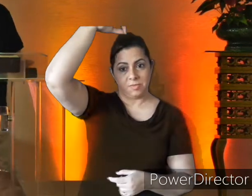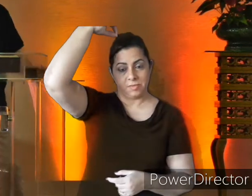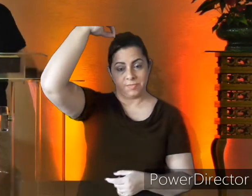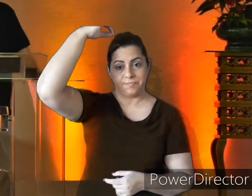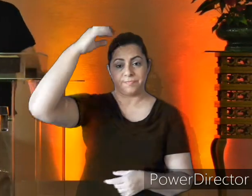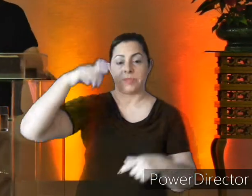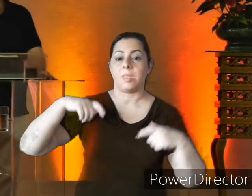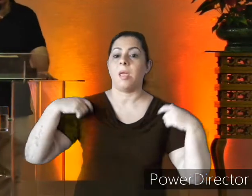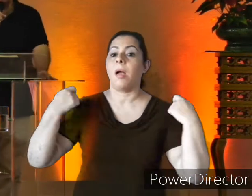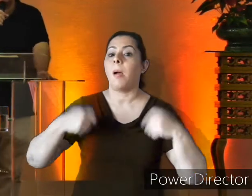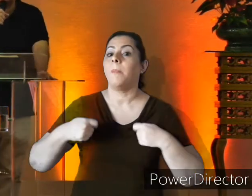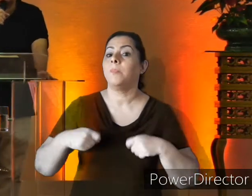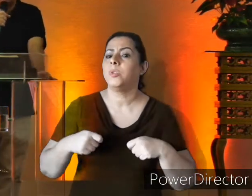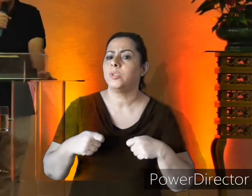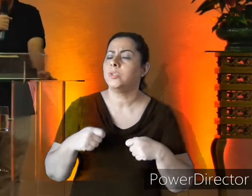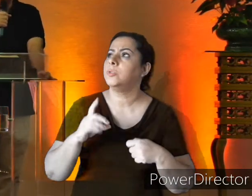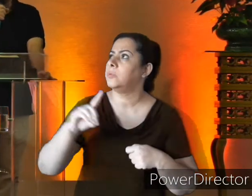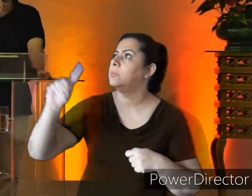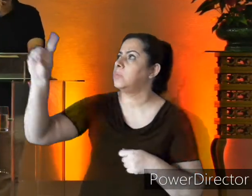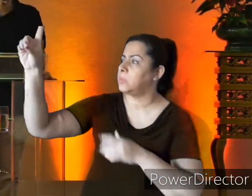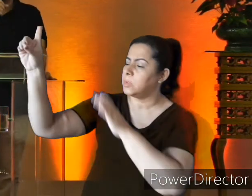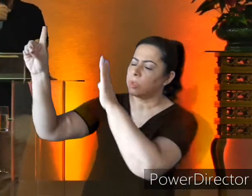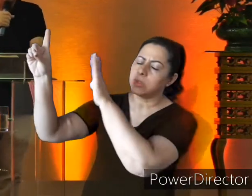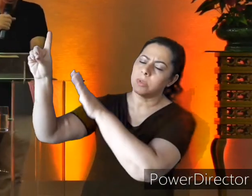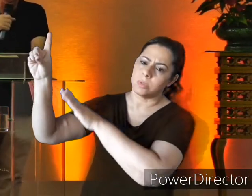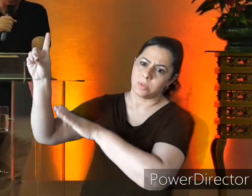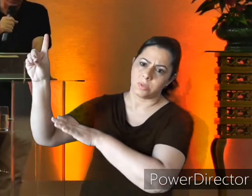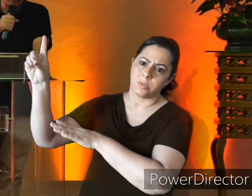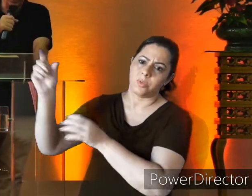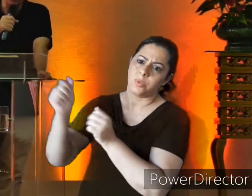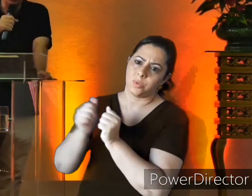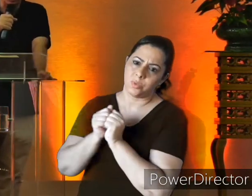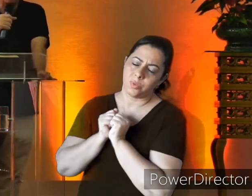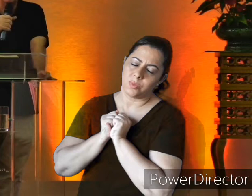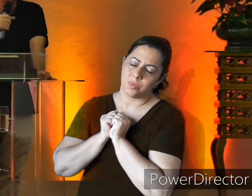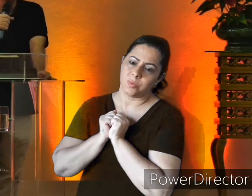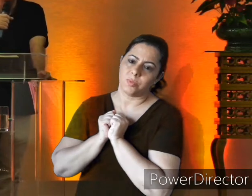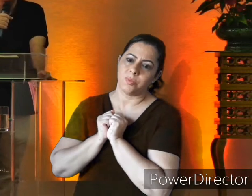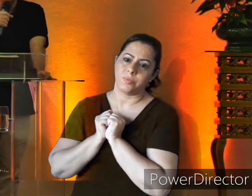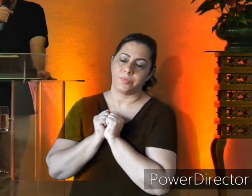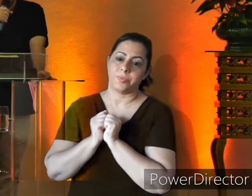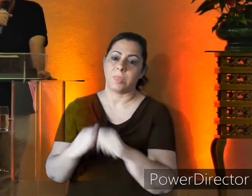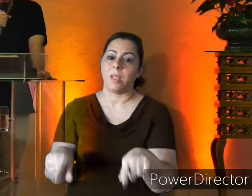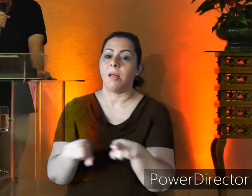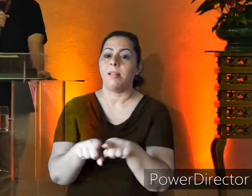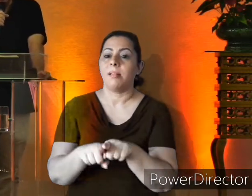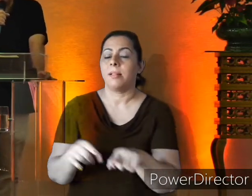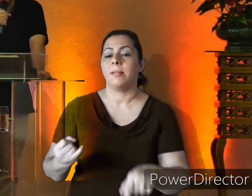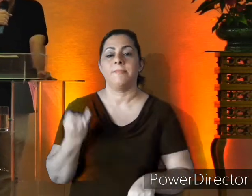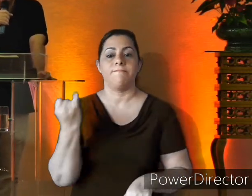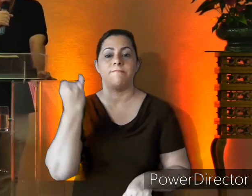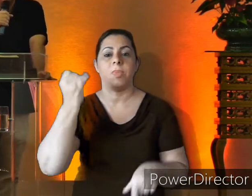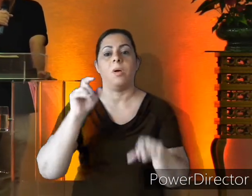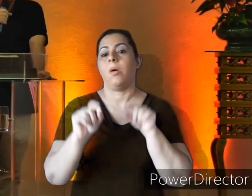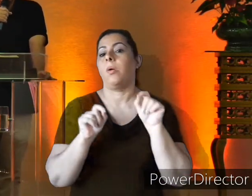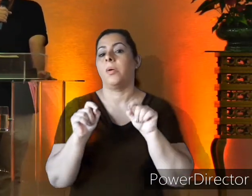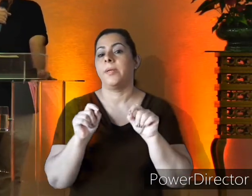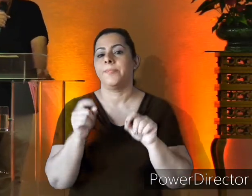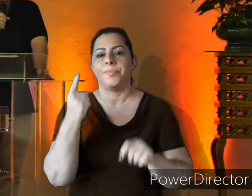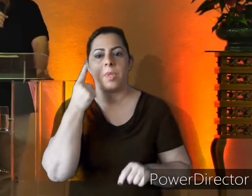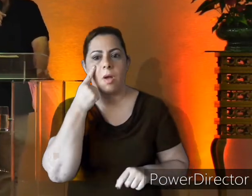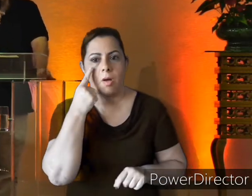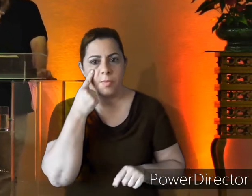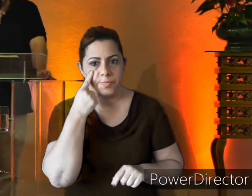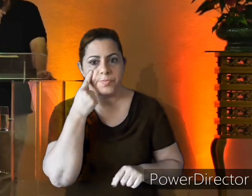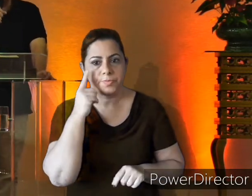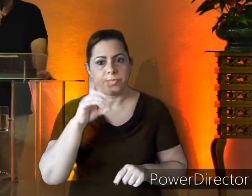estar cheios da glória da presença de Deus. Um outro princípio tremendo é justamente que além